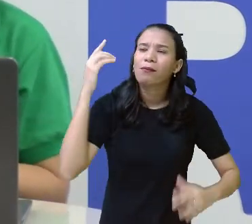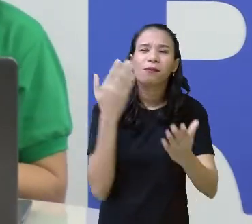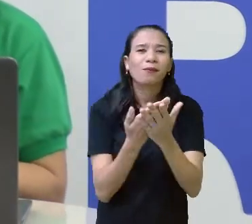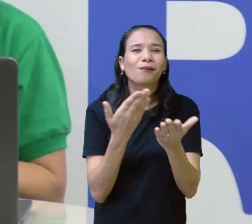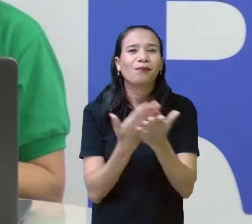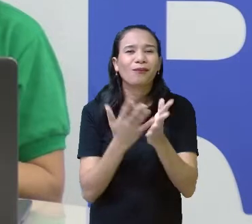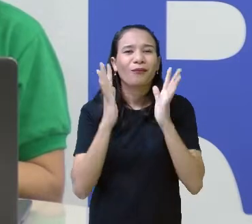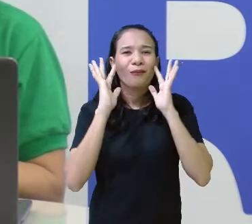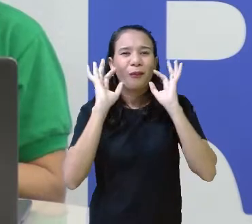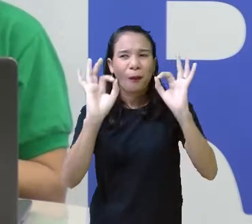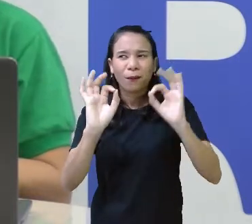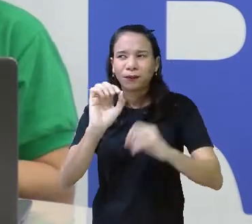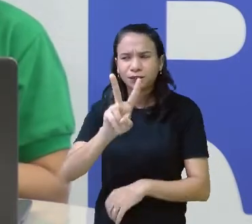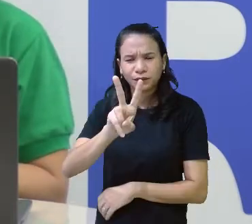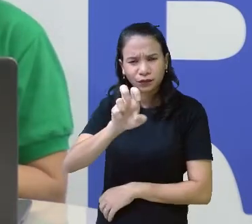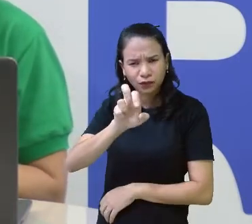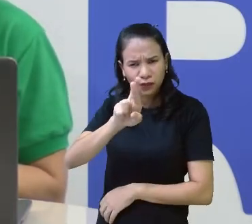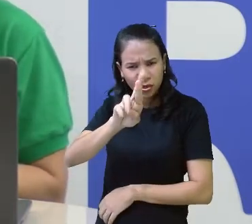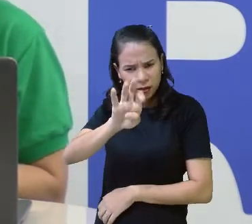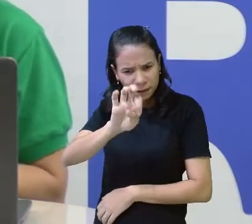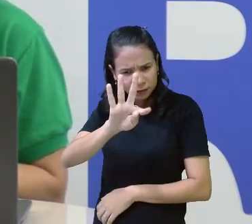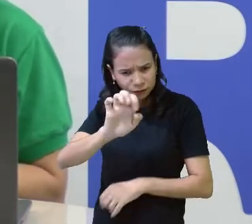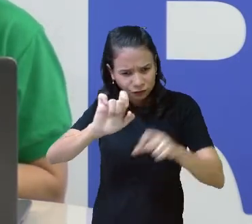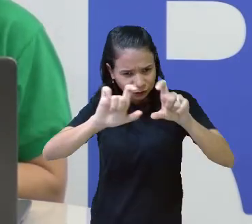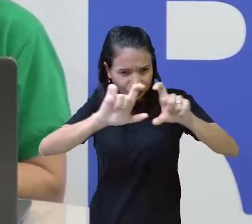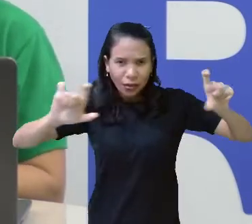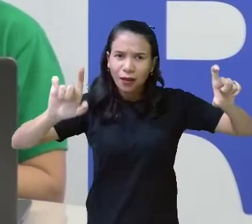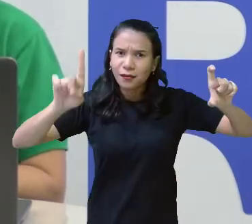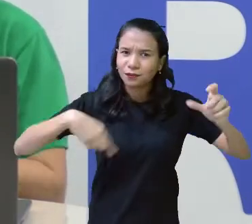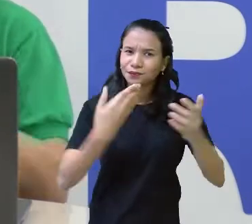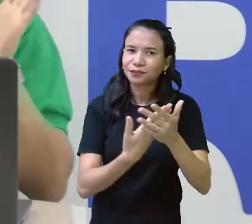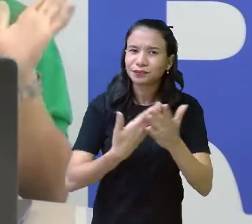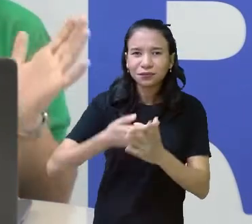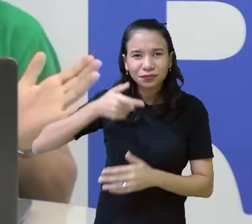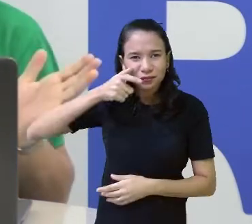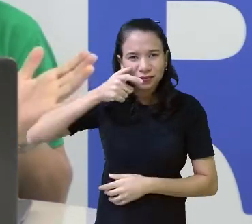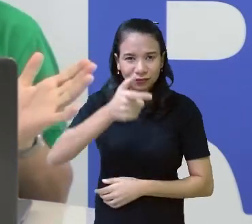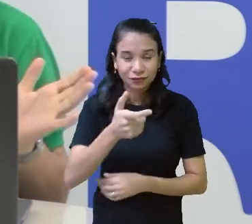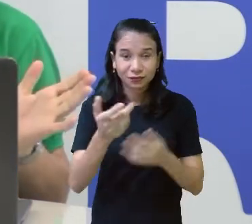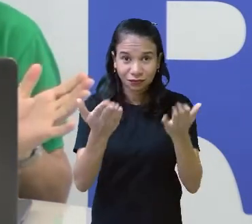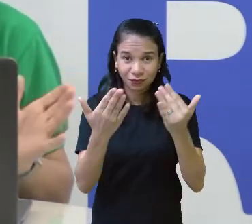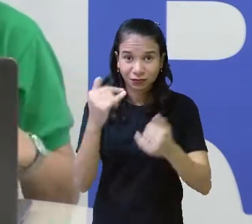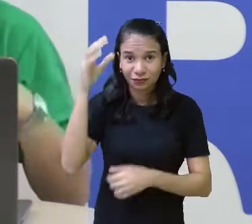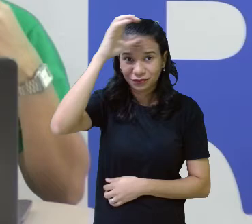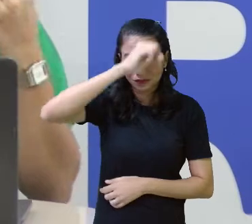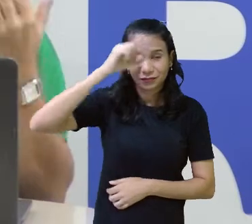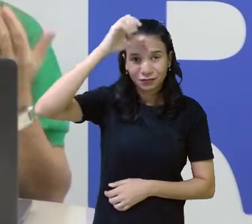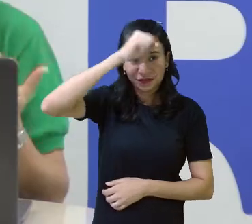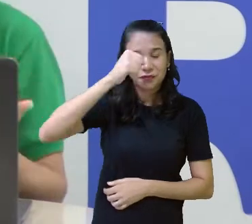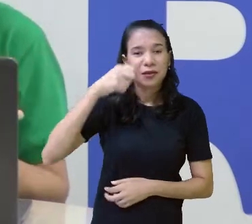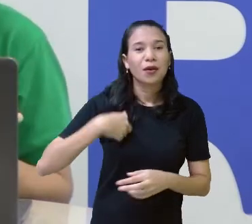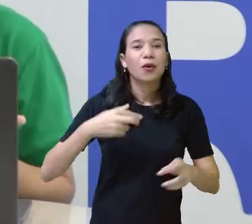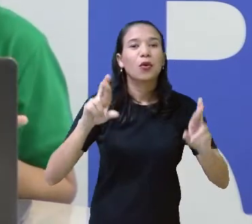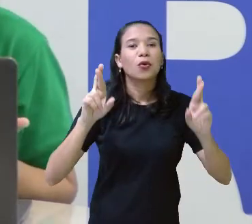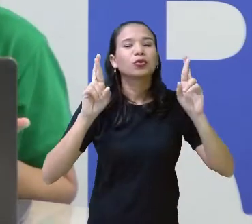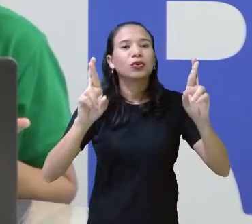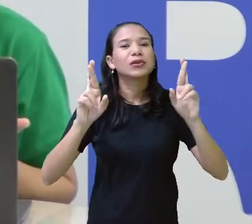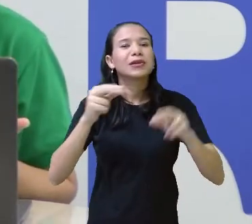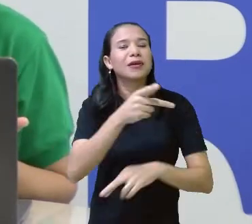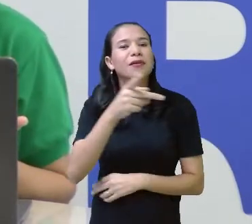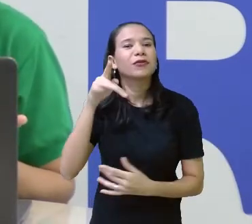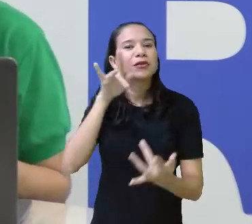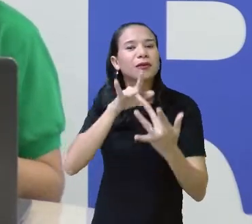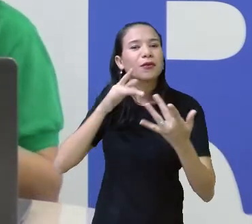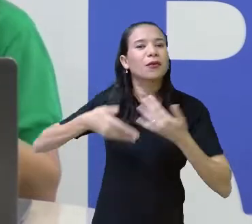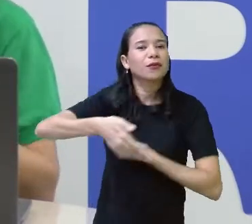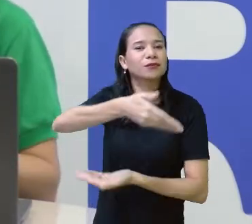aula verbete, Isso. Aula super interessante. Vamos acompanhar. Eu espero que vocês interajam